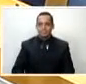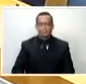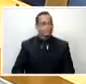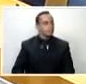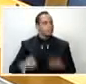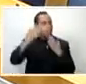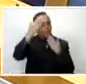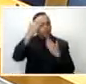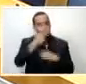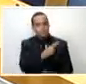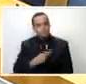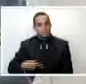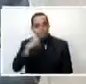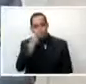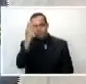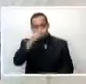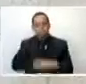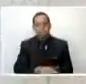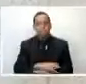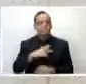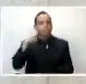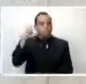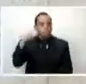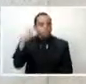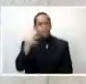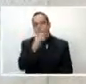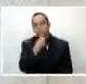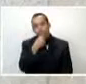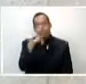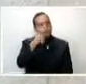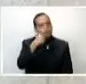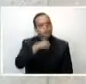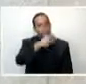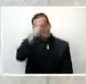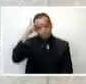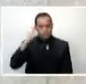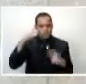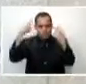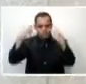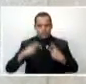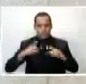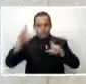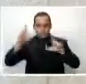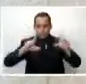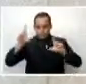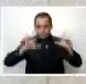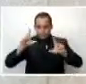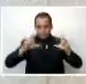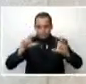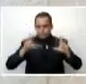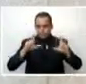Obrigado, senhor presidente. Boa tarde, senhoras vereadoras, senhores vereadores, e boa tarde a todos que nos acompanham pela